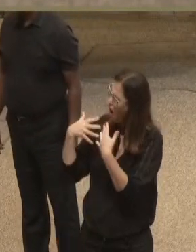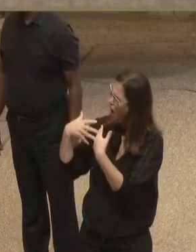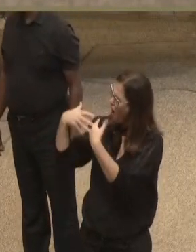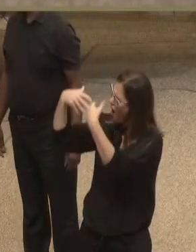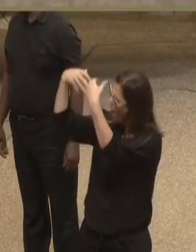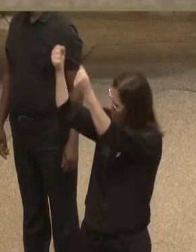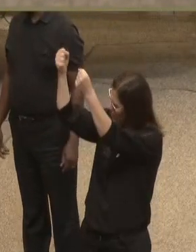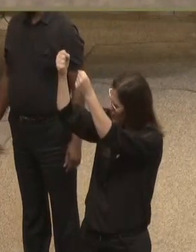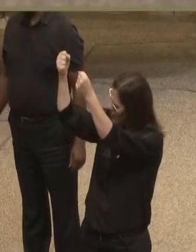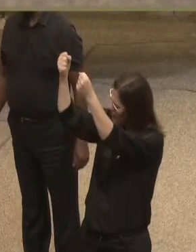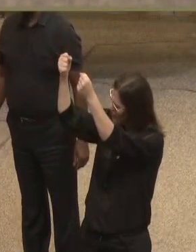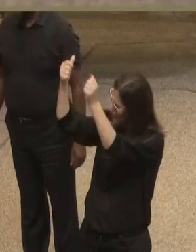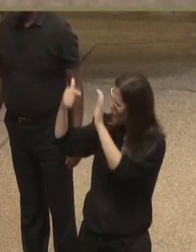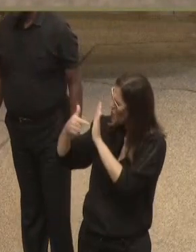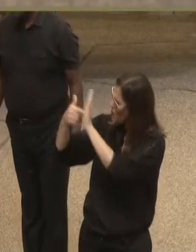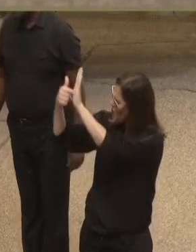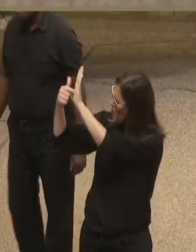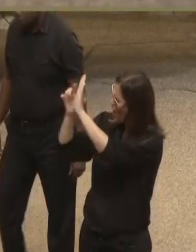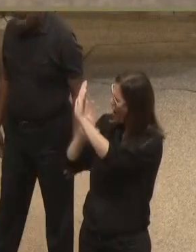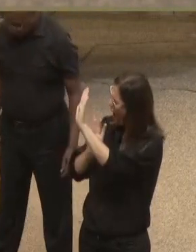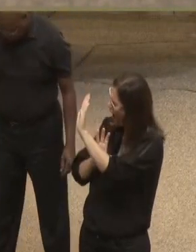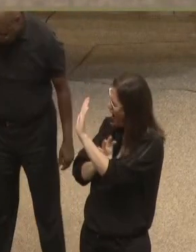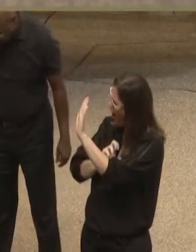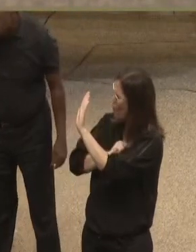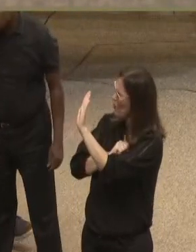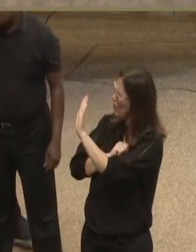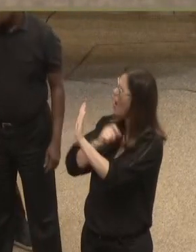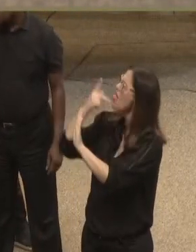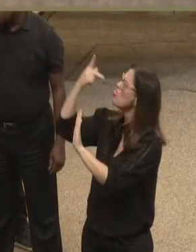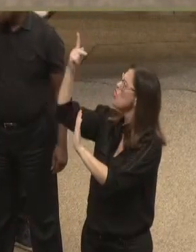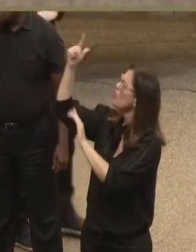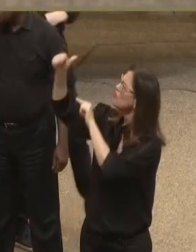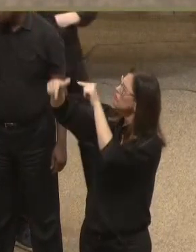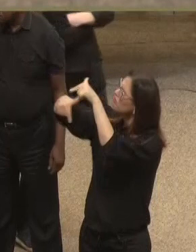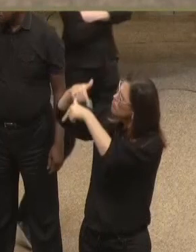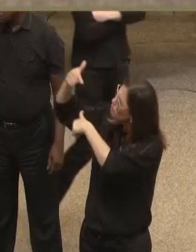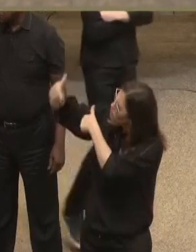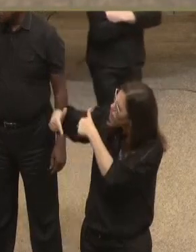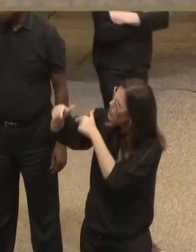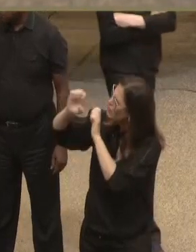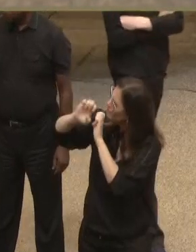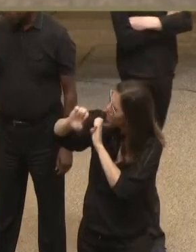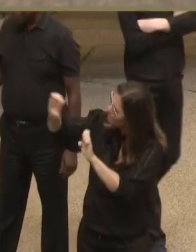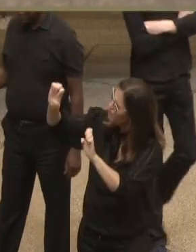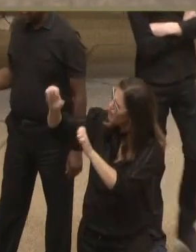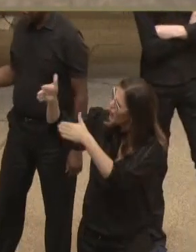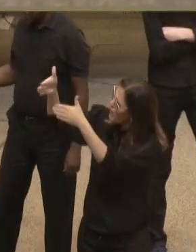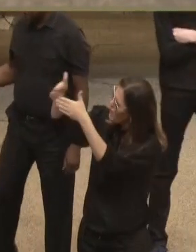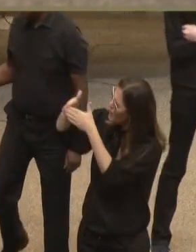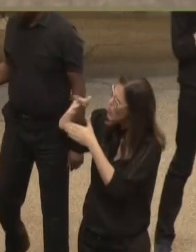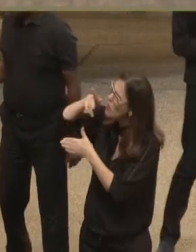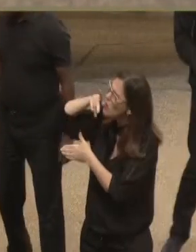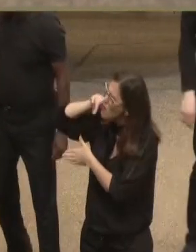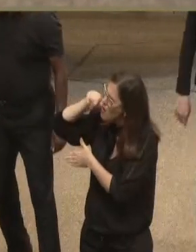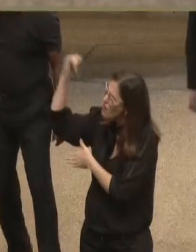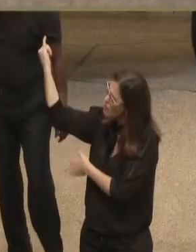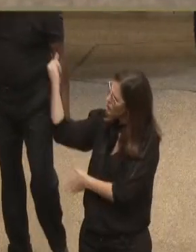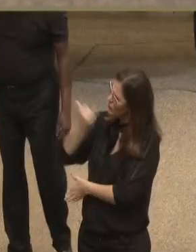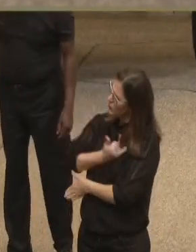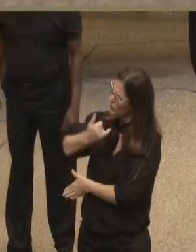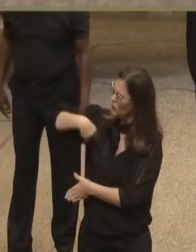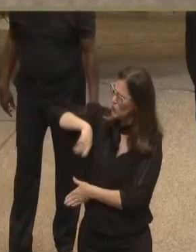Pai, como expressão do nosso amor, a tua obra, Pai. Nós te pedimos, Pai, que agora o Senhor fale aos